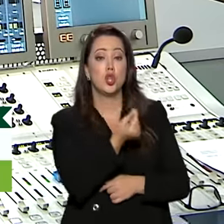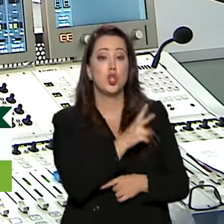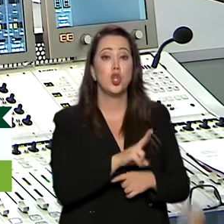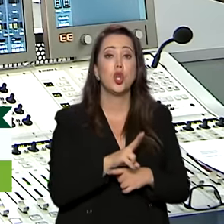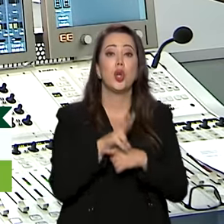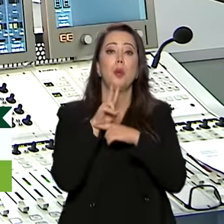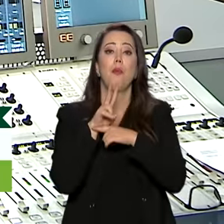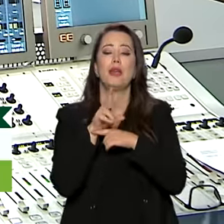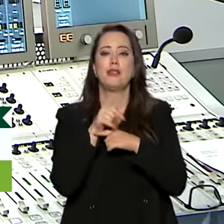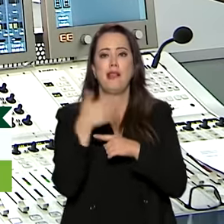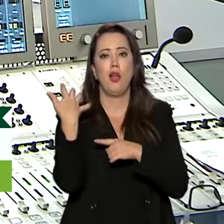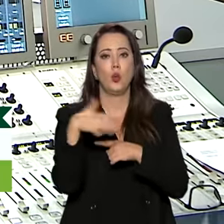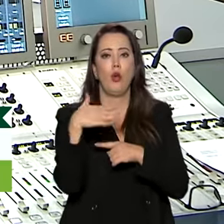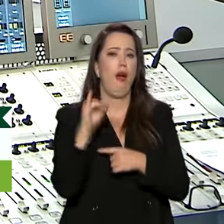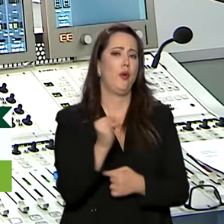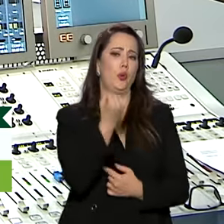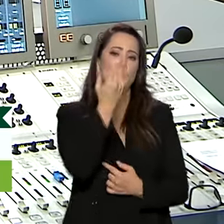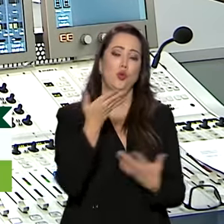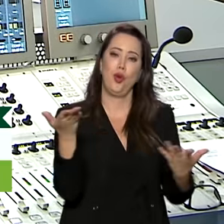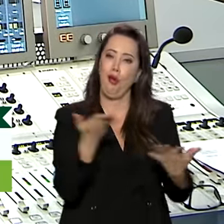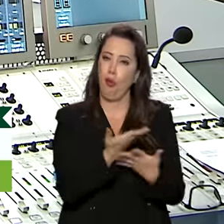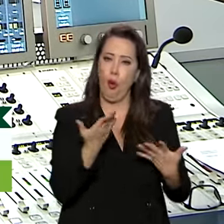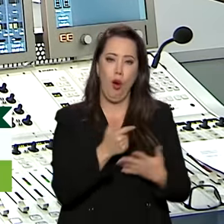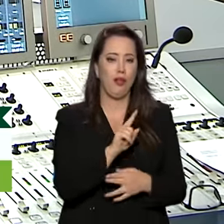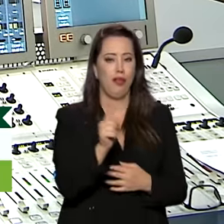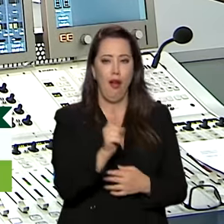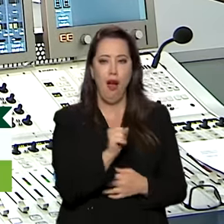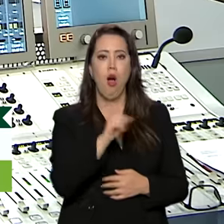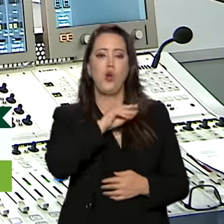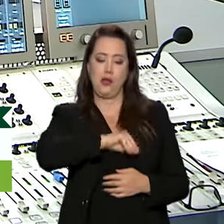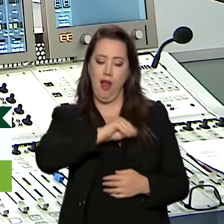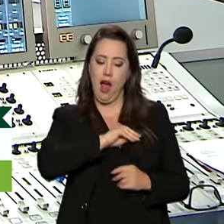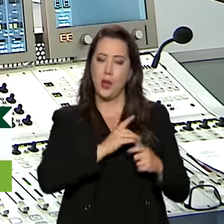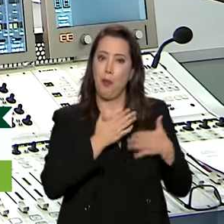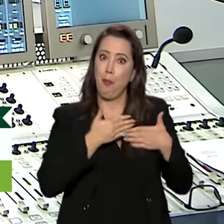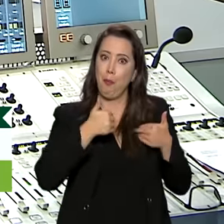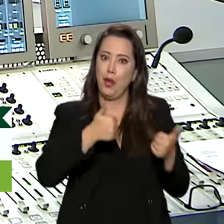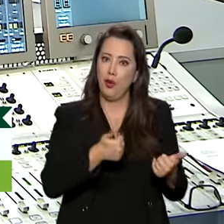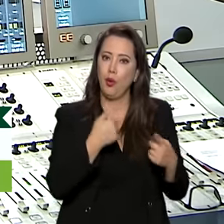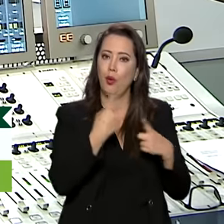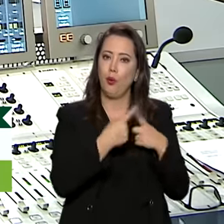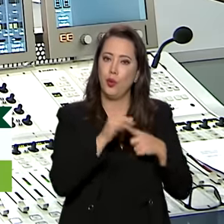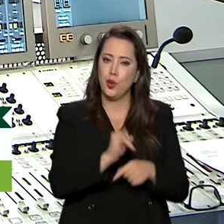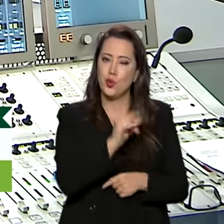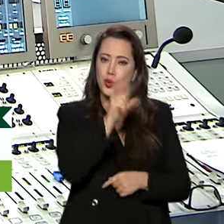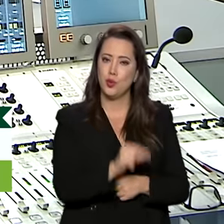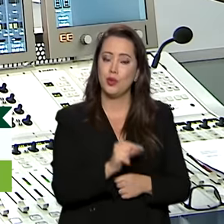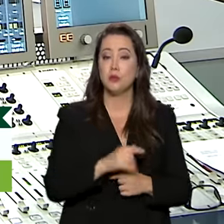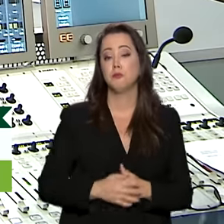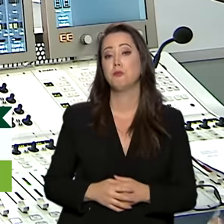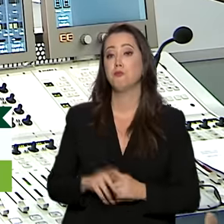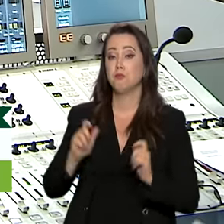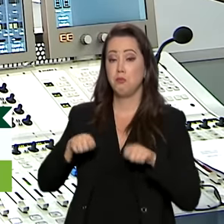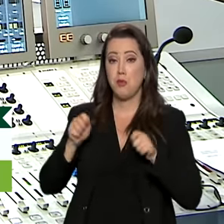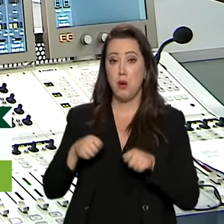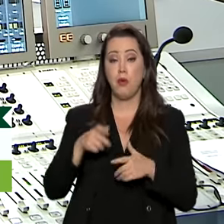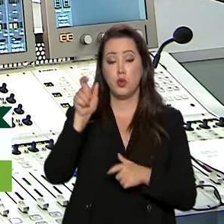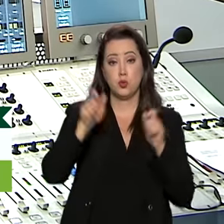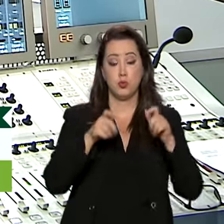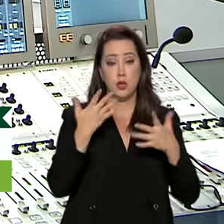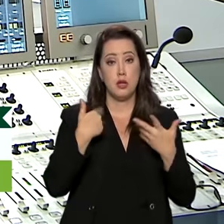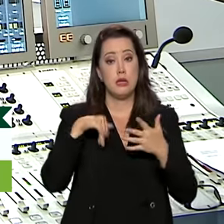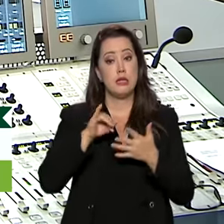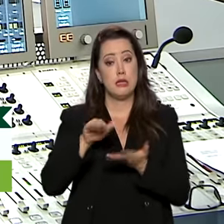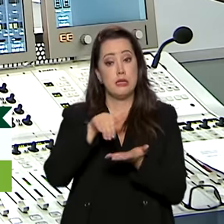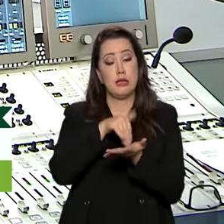subtraem renda olha quanto à renda vai ficar agora no bolso desse caminho olhando podem ser antecipado dos fretes com registro no sistema